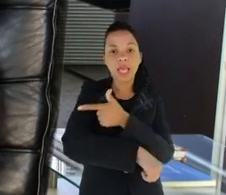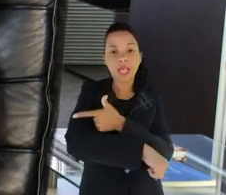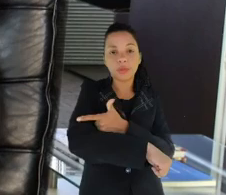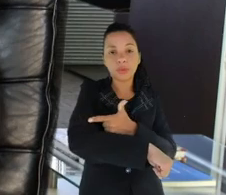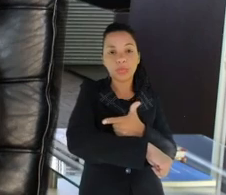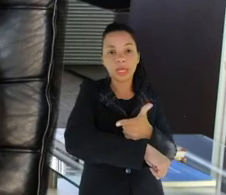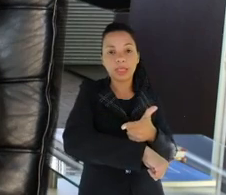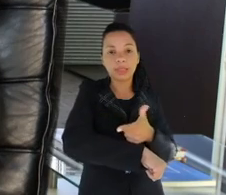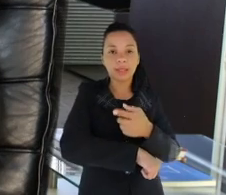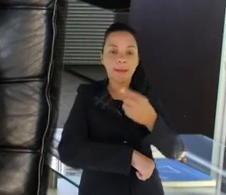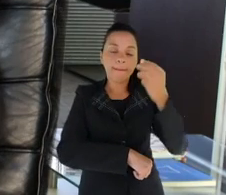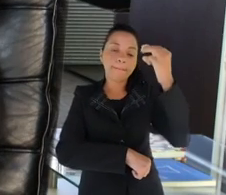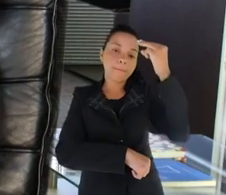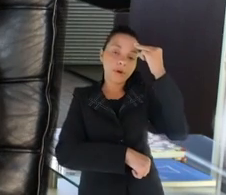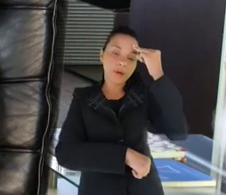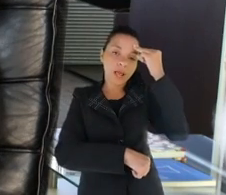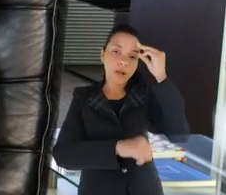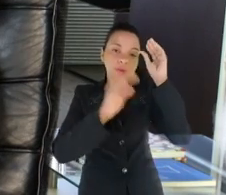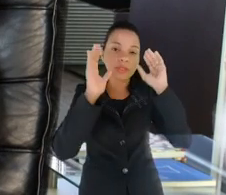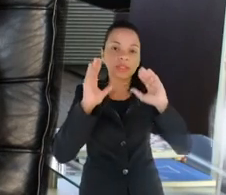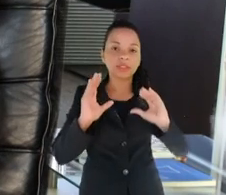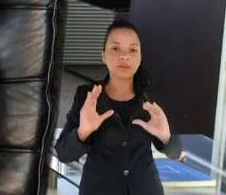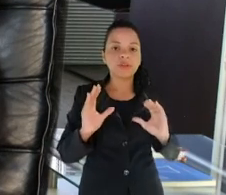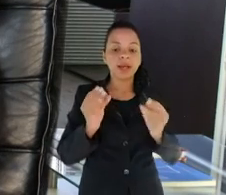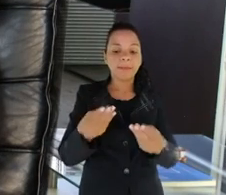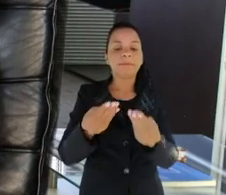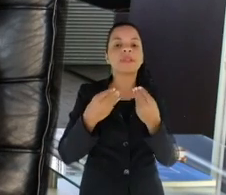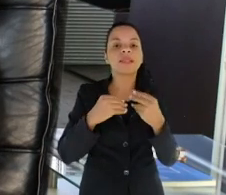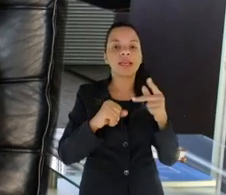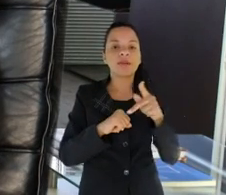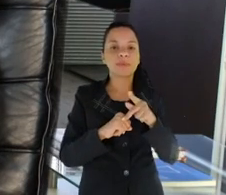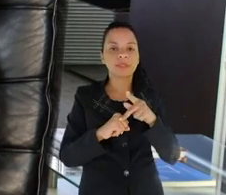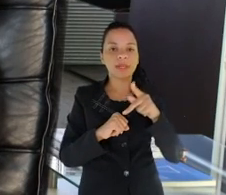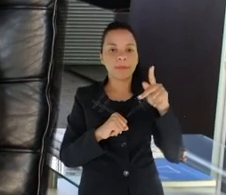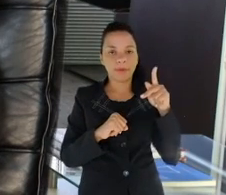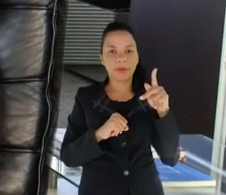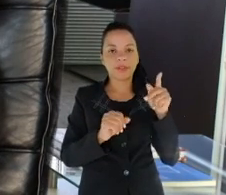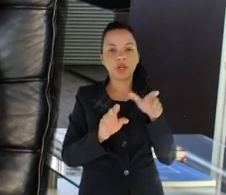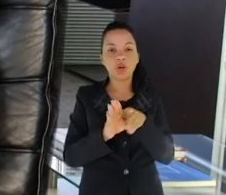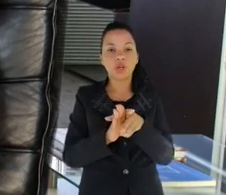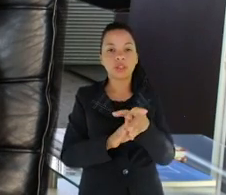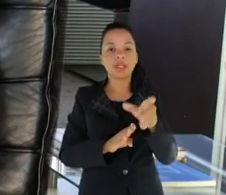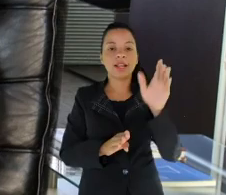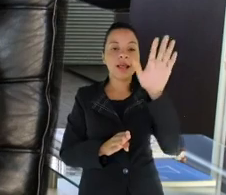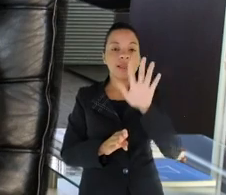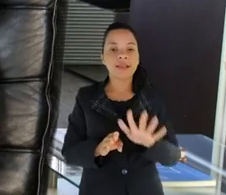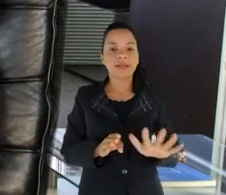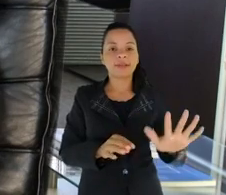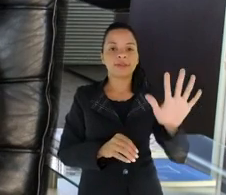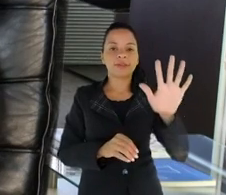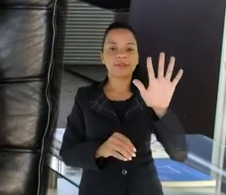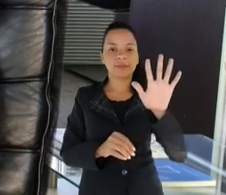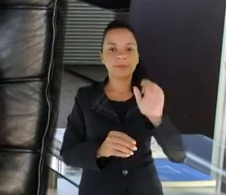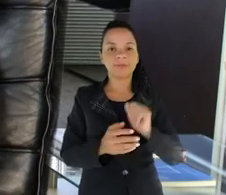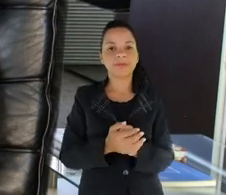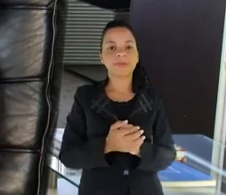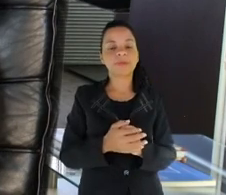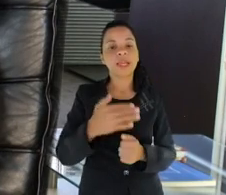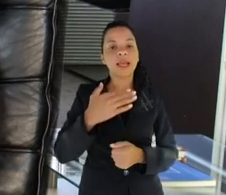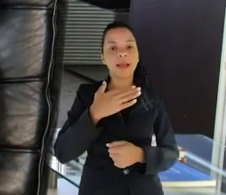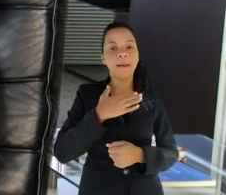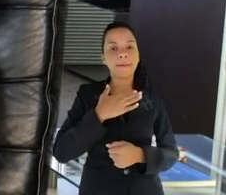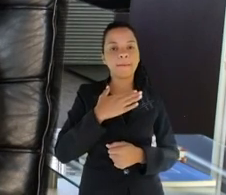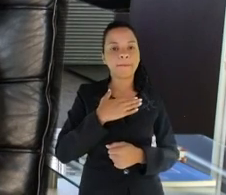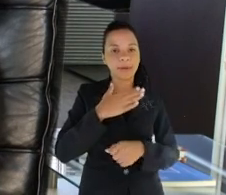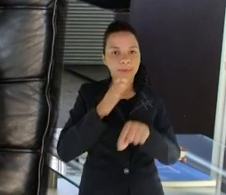essa pós como conselheira nacional. E qual foi o meu campo de pesquisa? Os 25